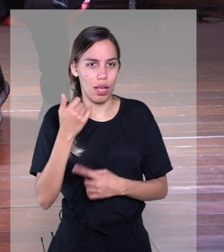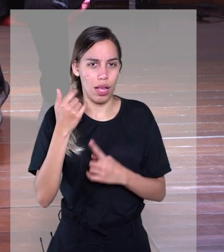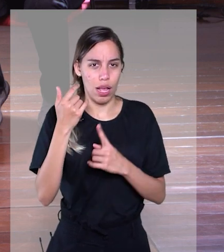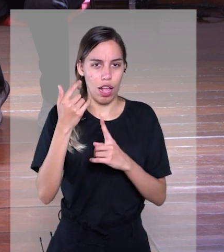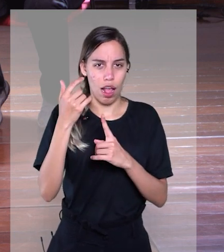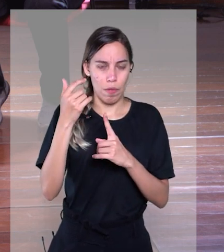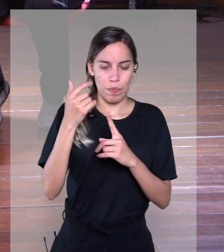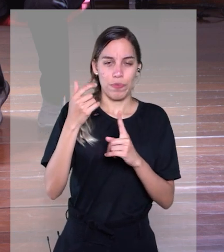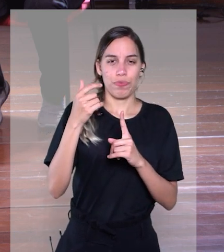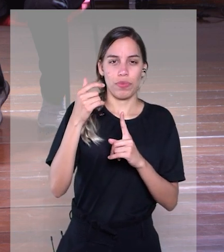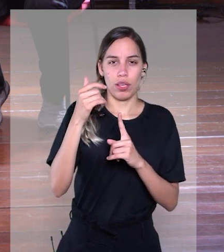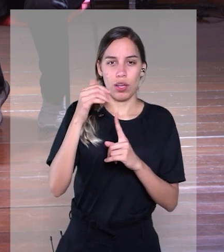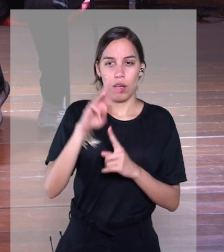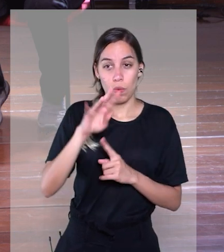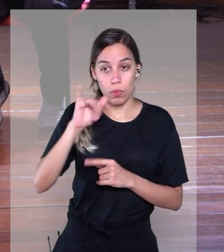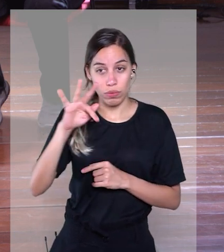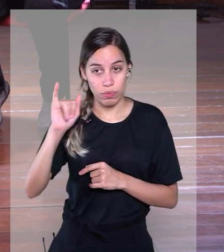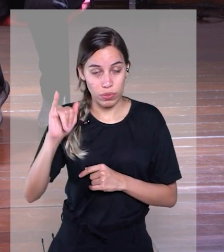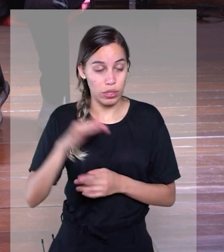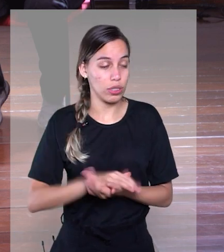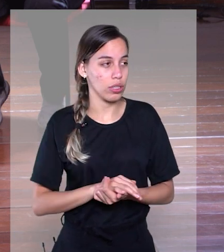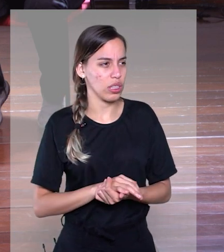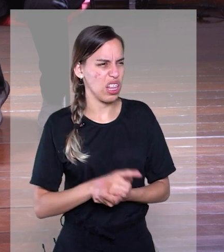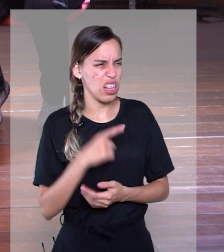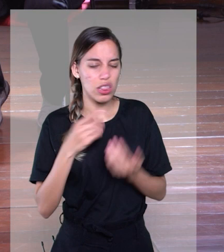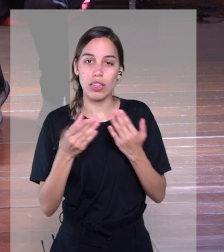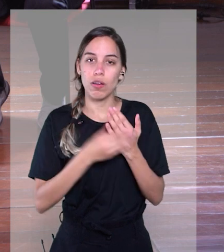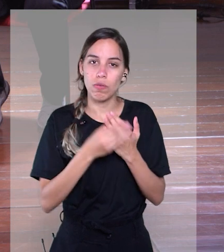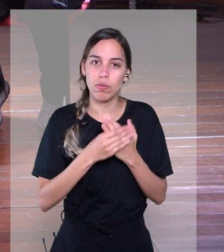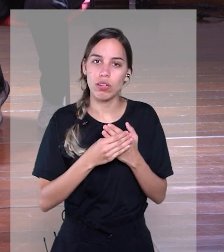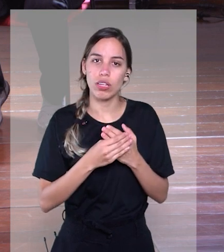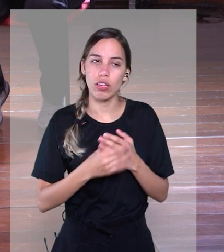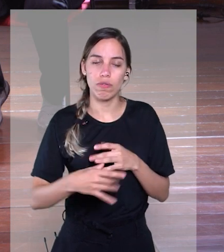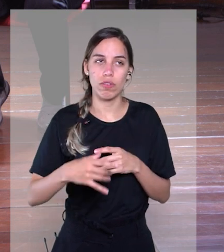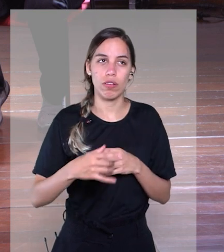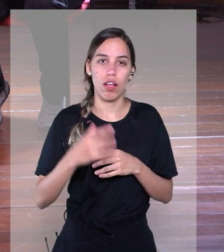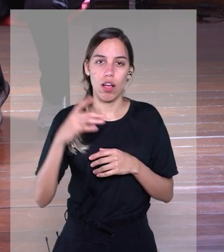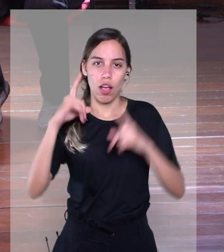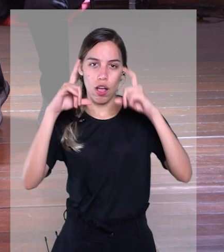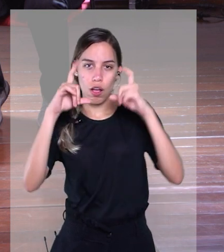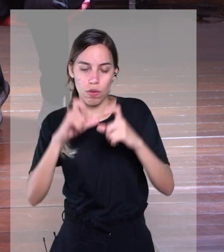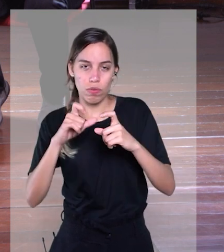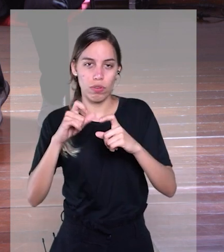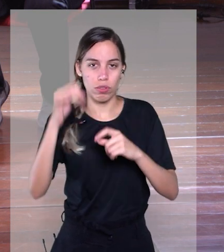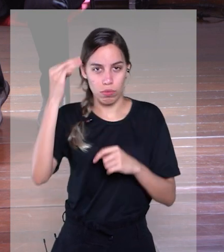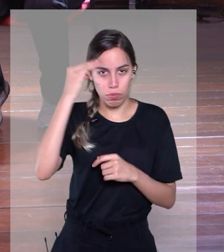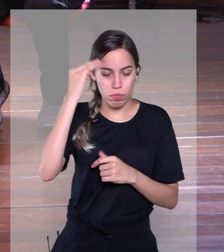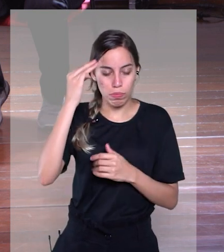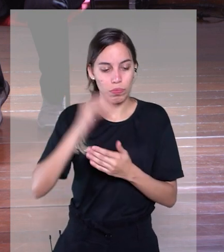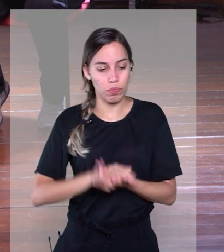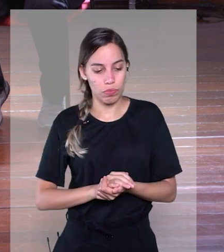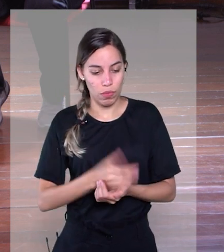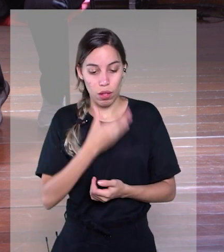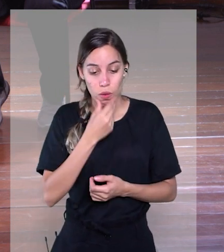deixou, que está lá em Itabira, assim, é possível visitar. Tem até um livro chamado Imagem, Terra e Memória, para o qual Carlos fez um poema